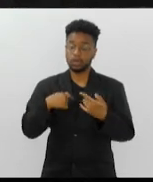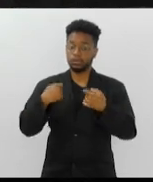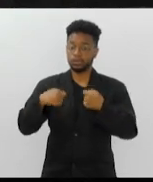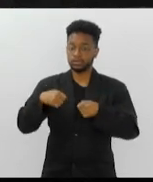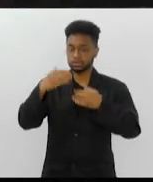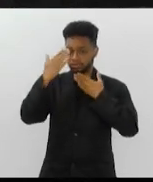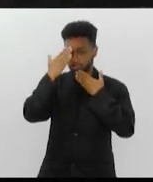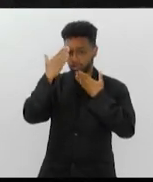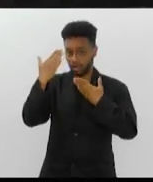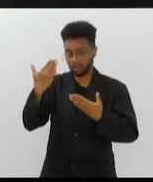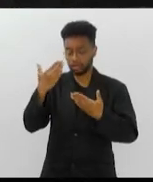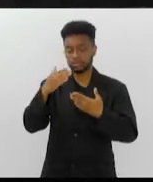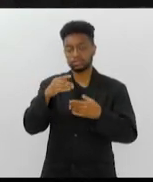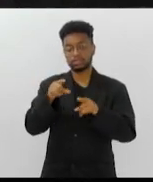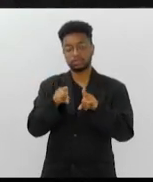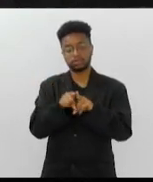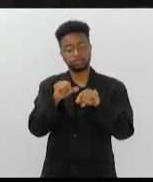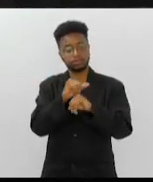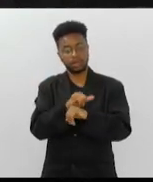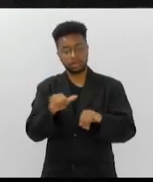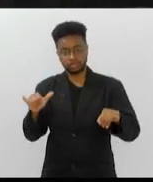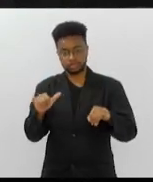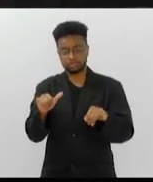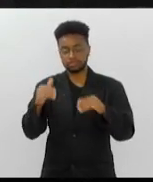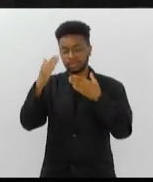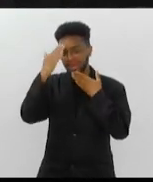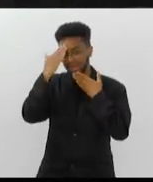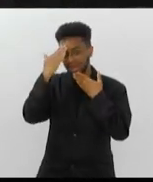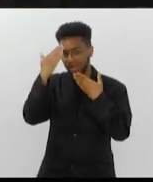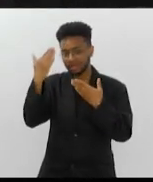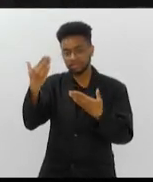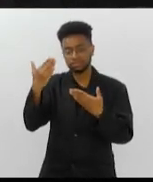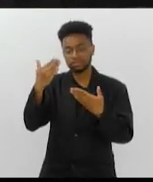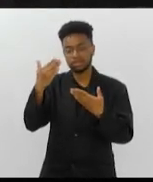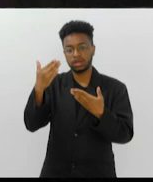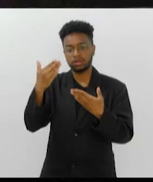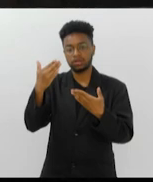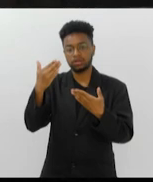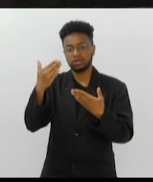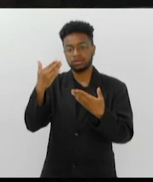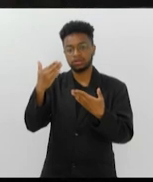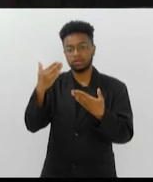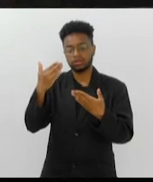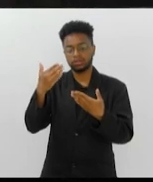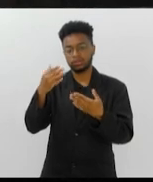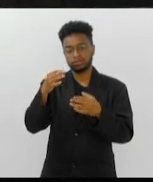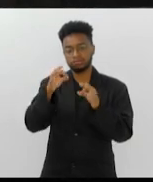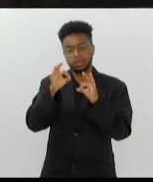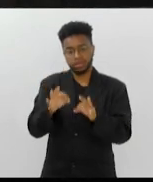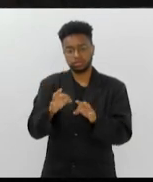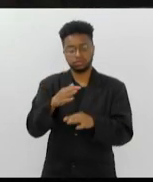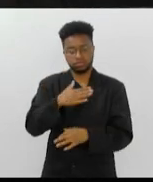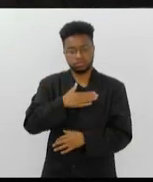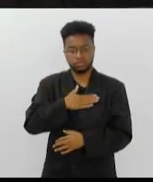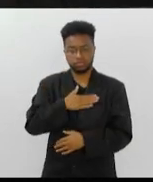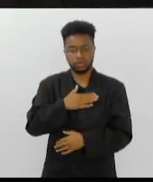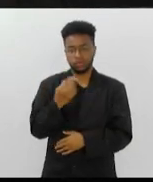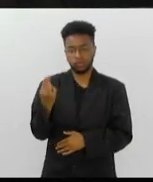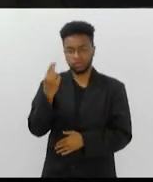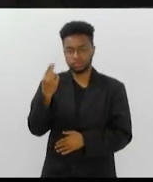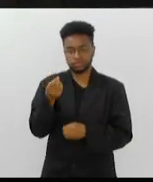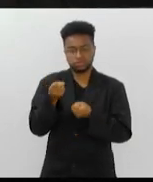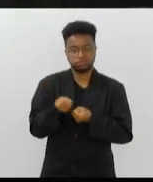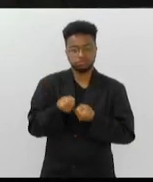grato, leal e dizer, gratidão não prescreve para este parlamentar. Quero